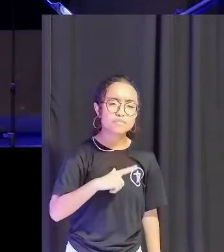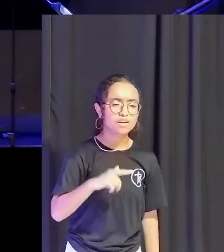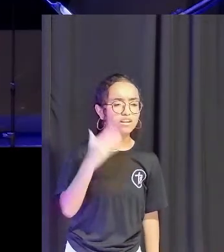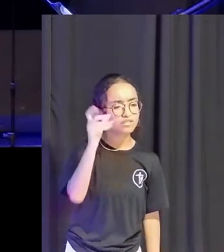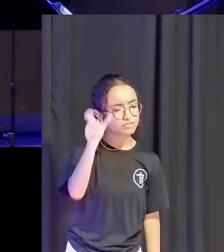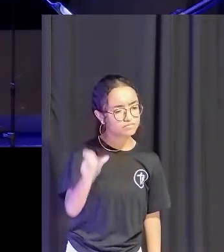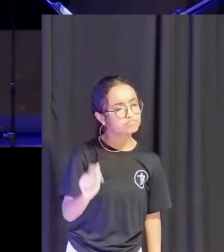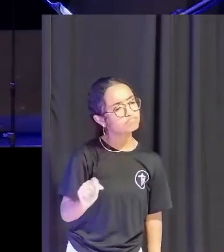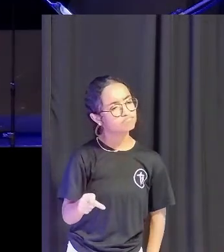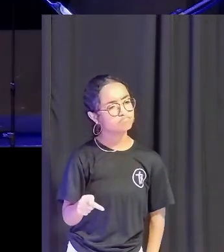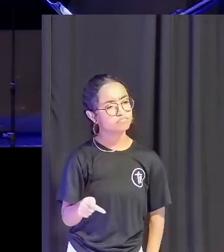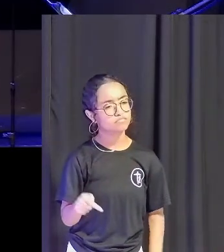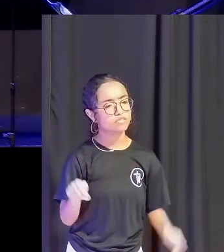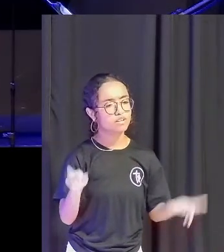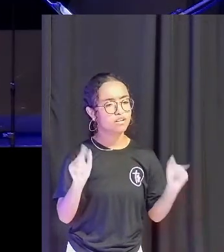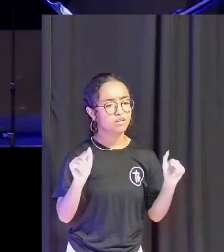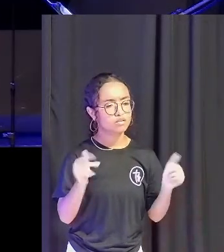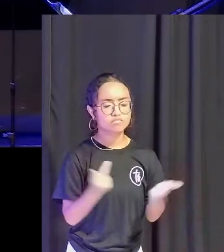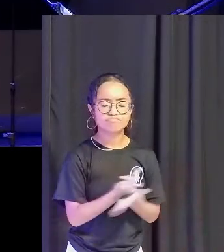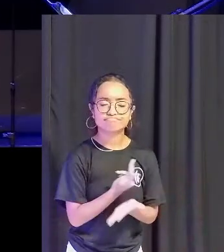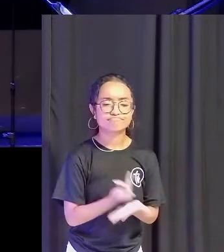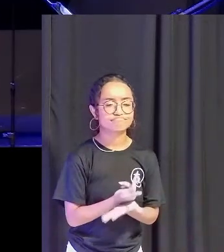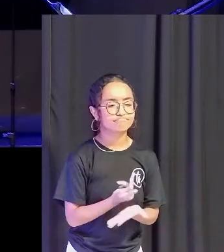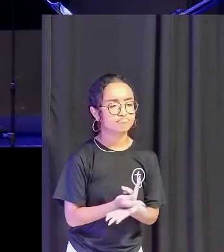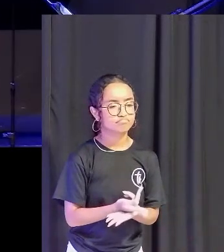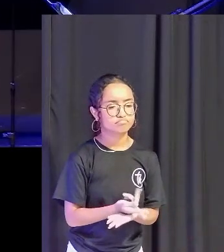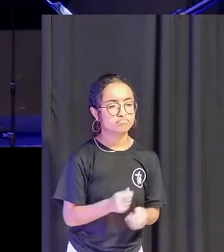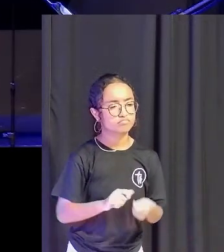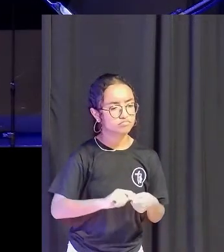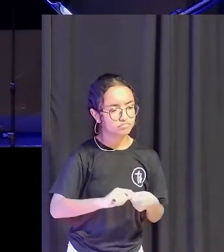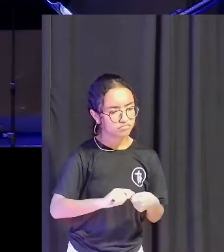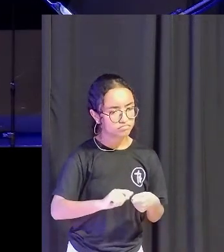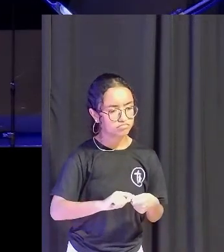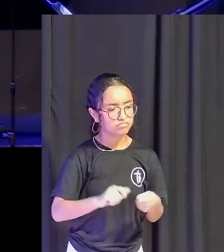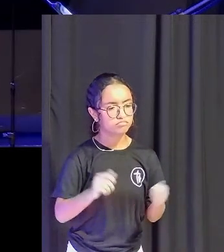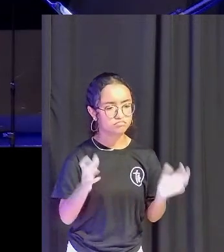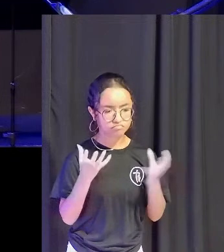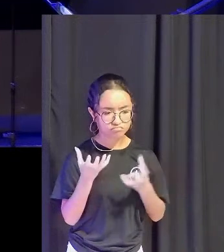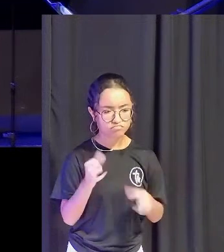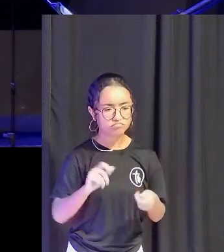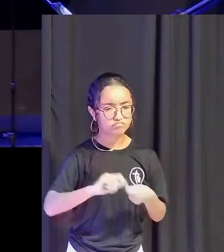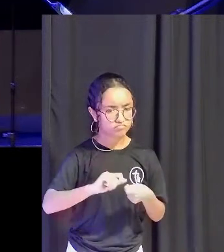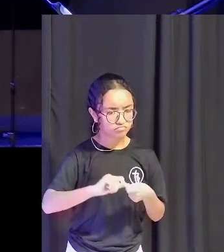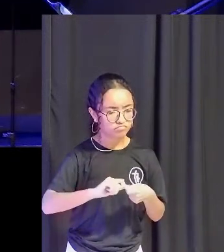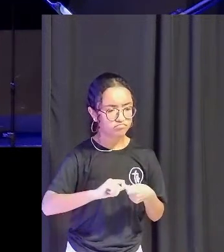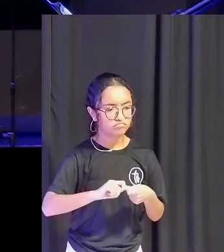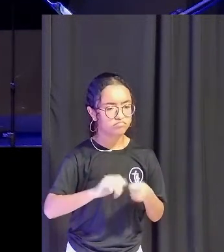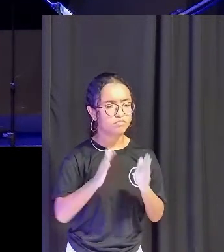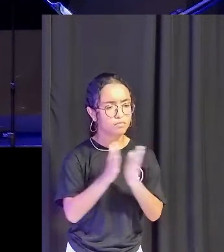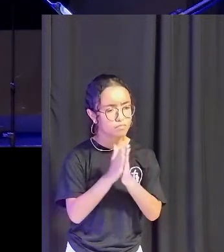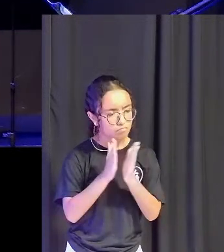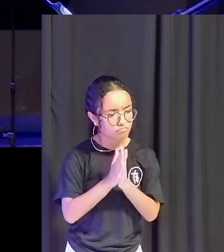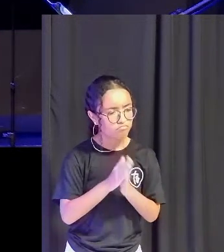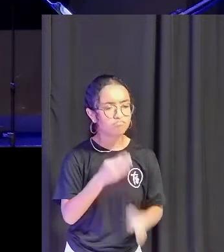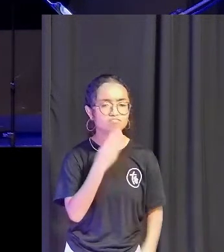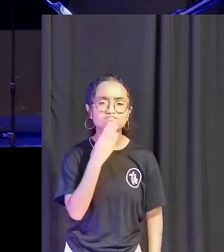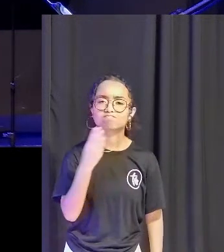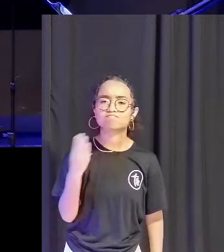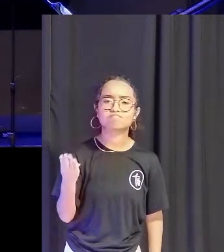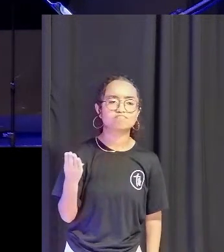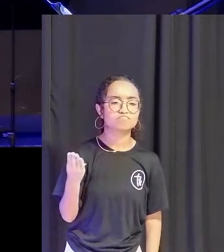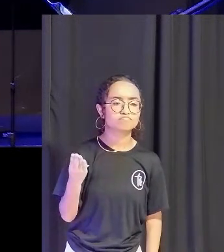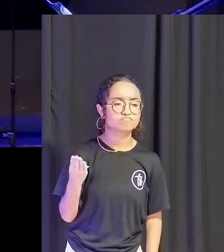gostaria de fazer, nesses momentos de oração, faça isso. Ora a Deus, peça a Ele entrar no teu